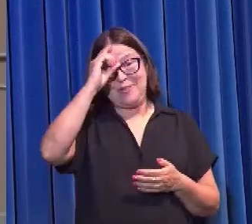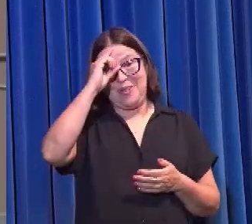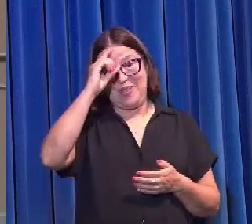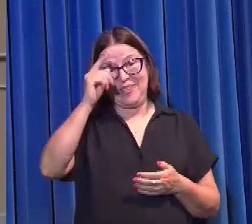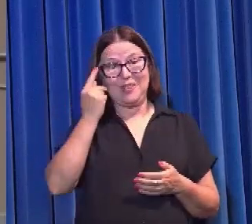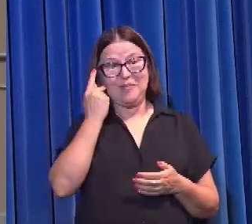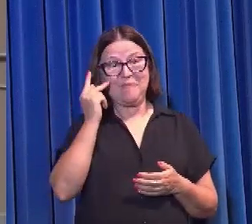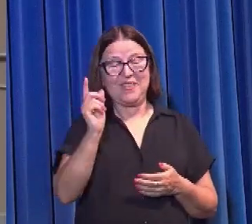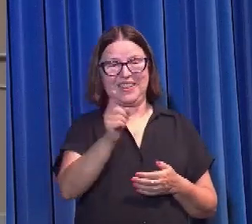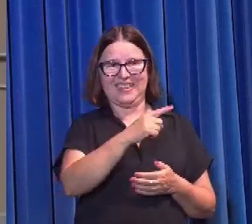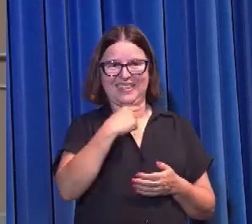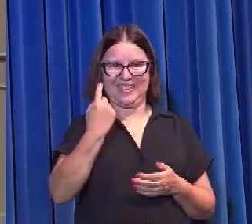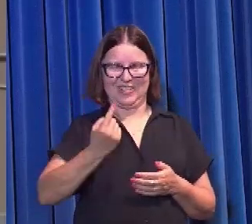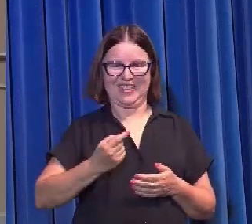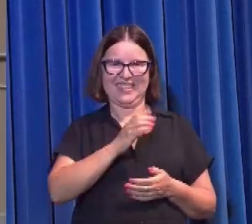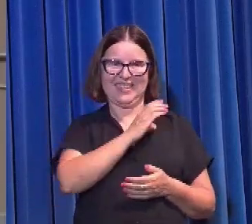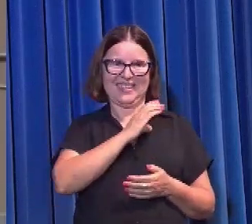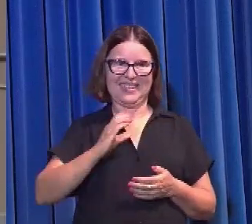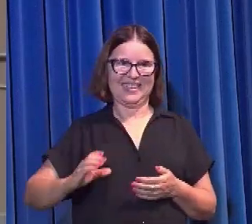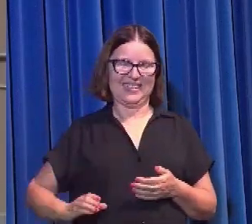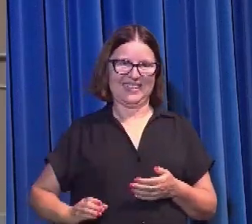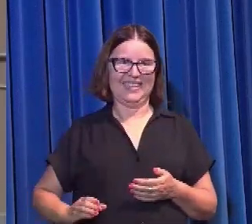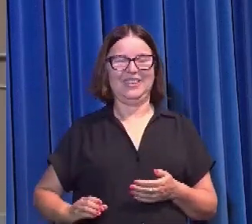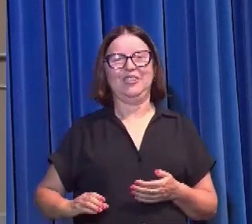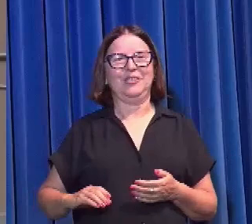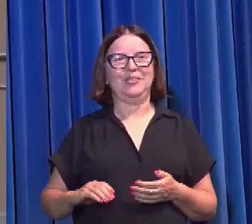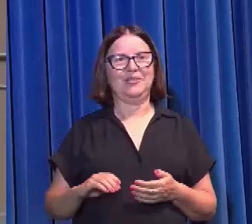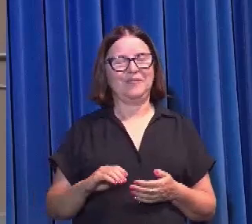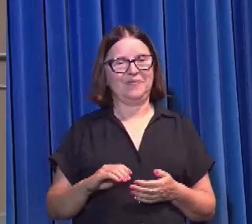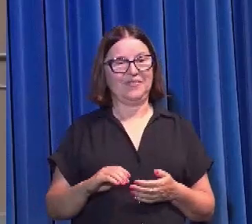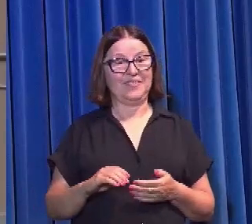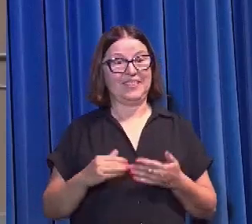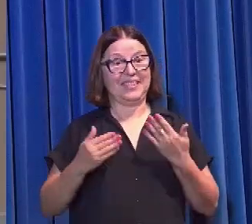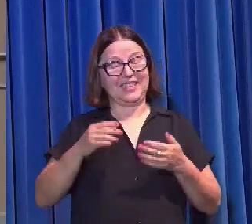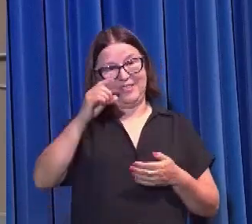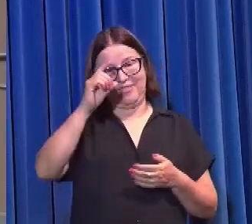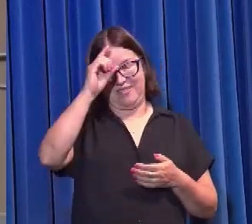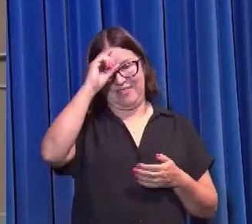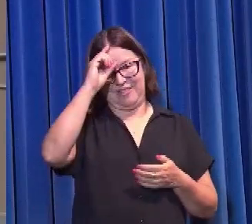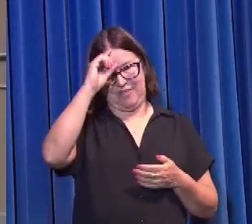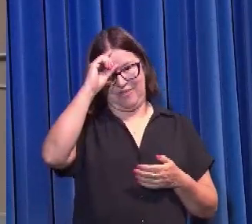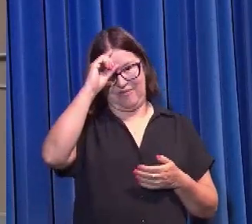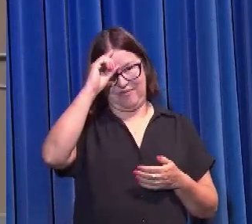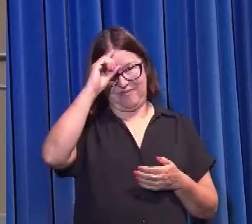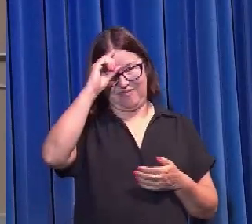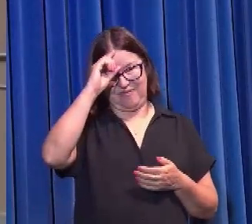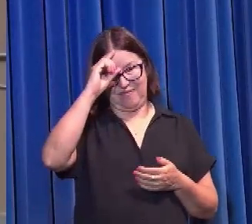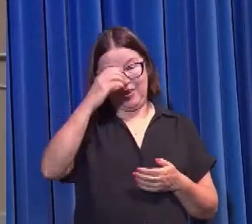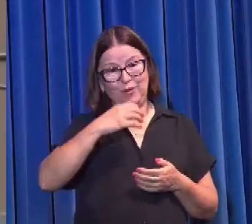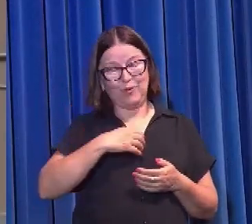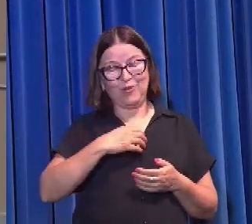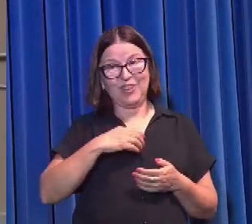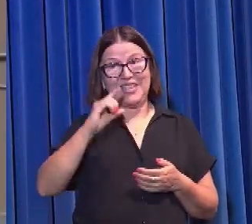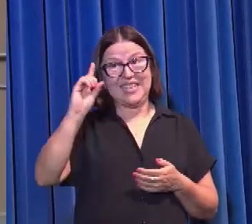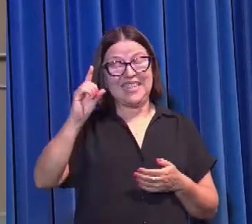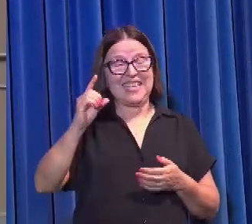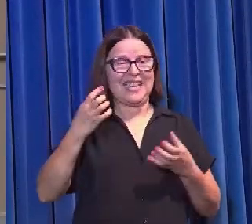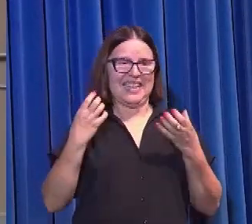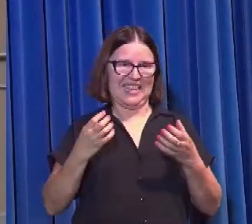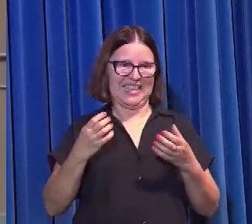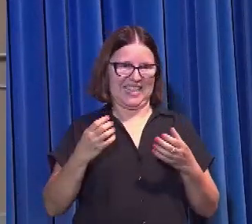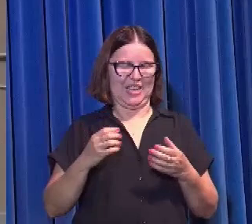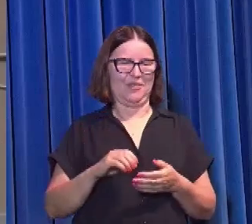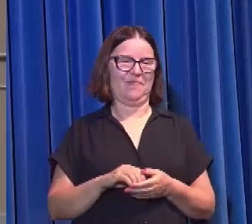é quem capacita a sua igreja, concedendo dons de acordo com o que ele quer, de acordo com a maneira que ele